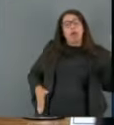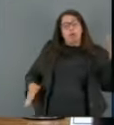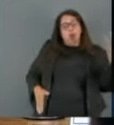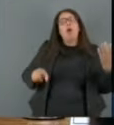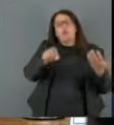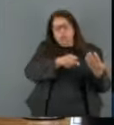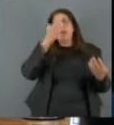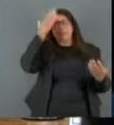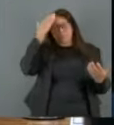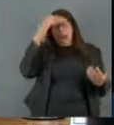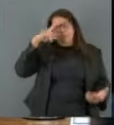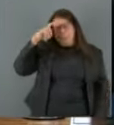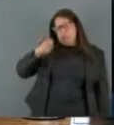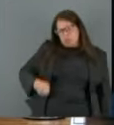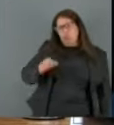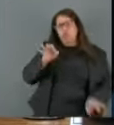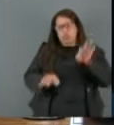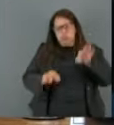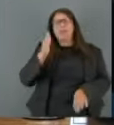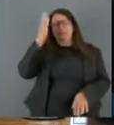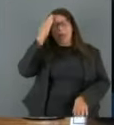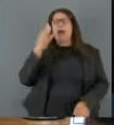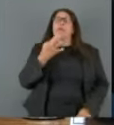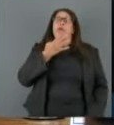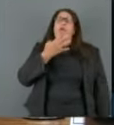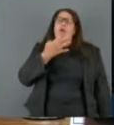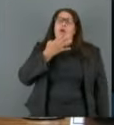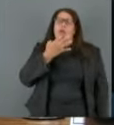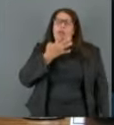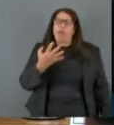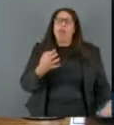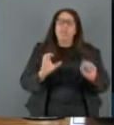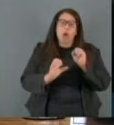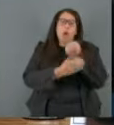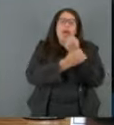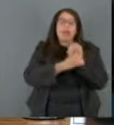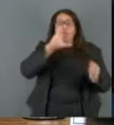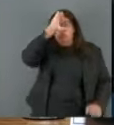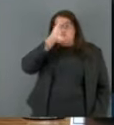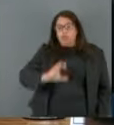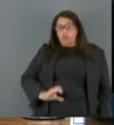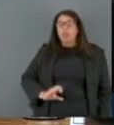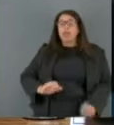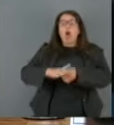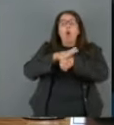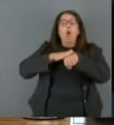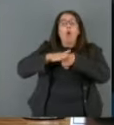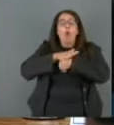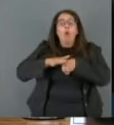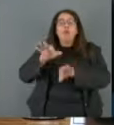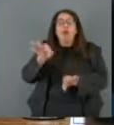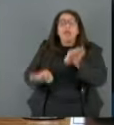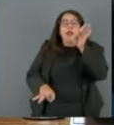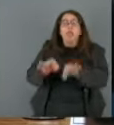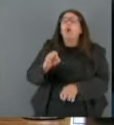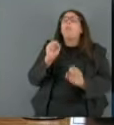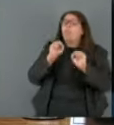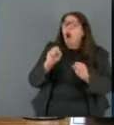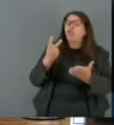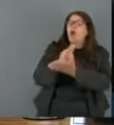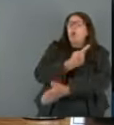como juiz, até com muita propriedade, louvou esta garantia do cidadão que pode amanhã atingir um de nós, um dos nossos